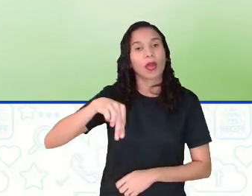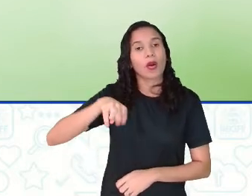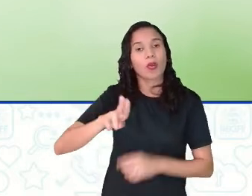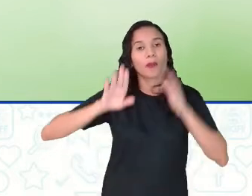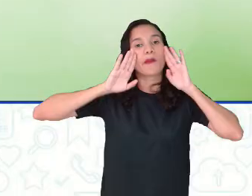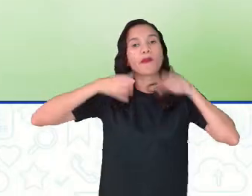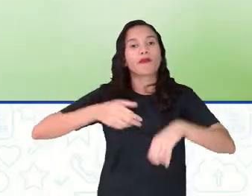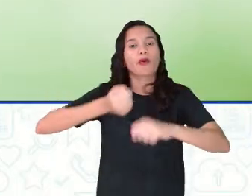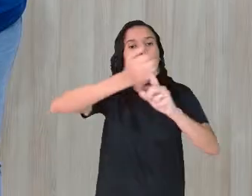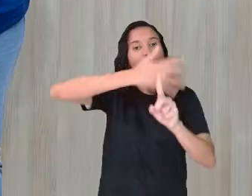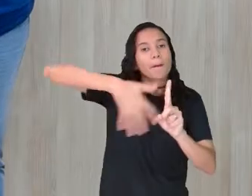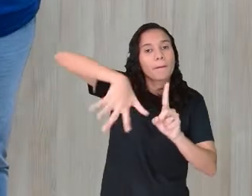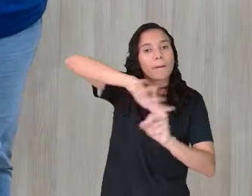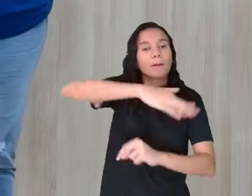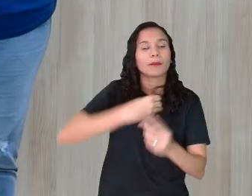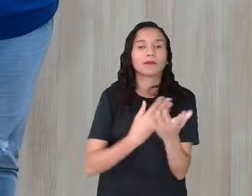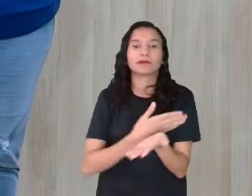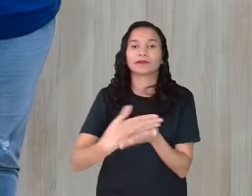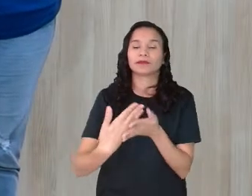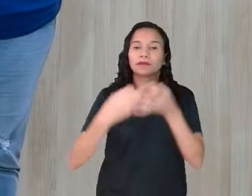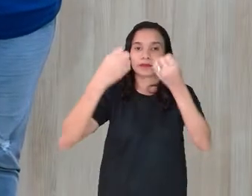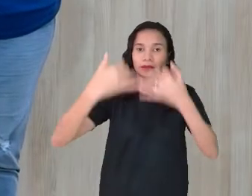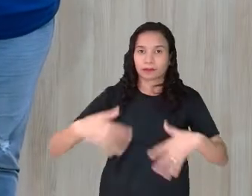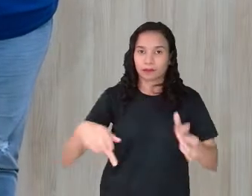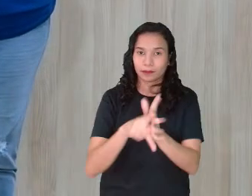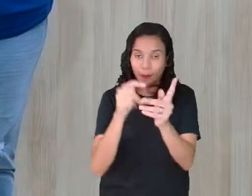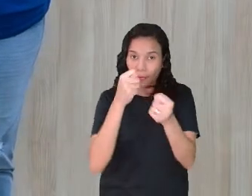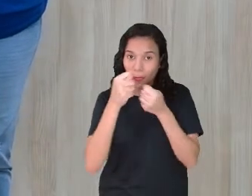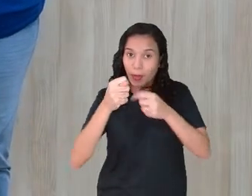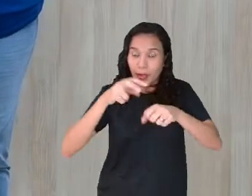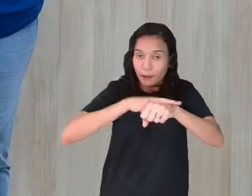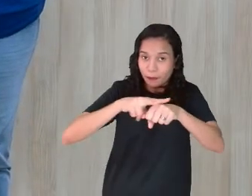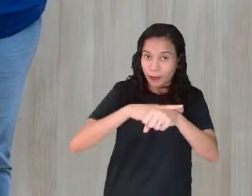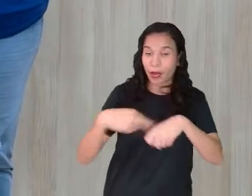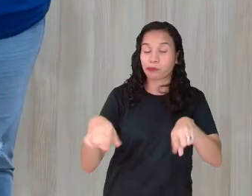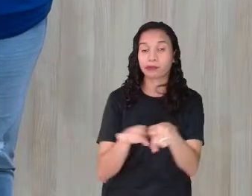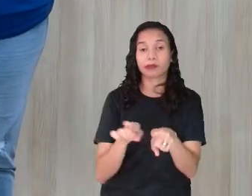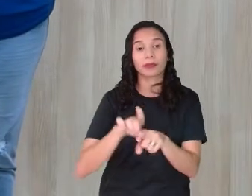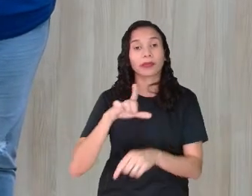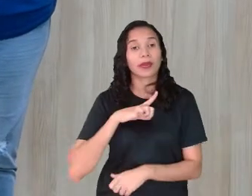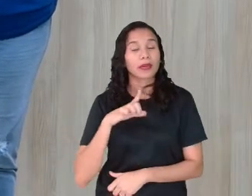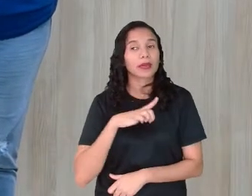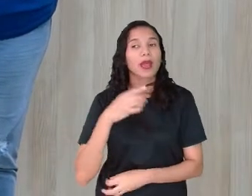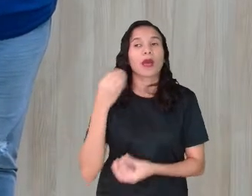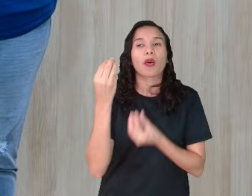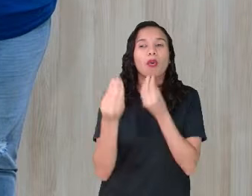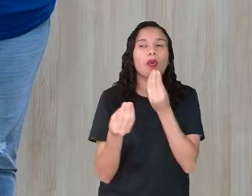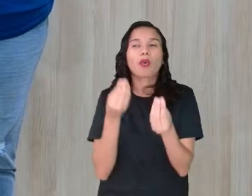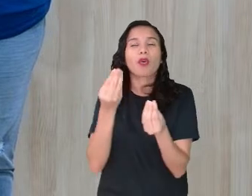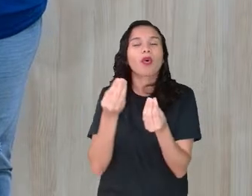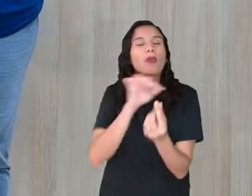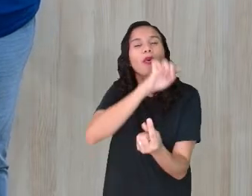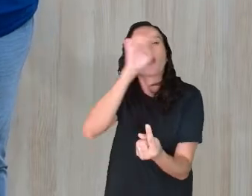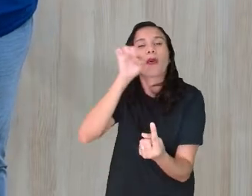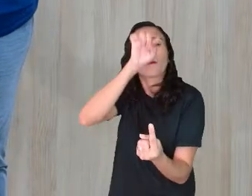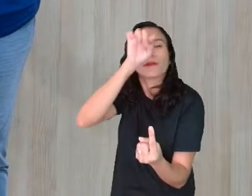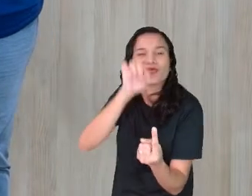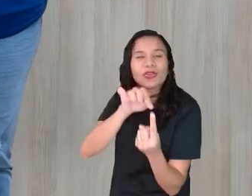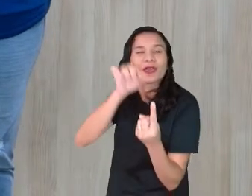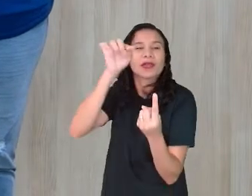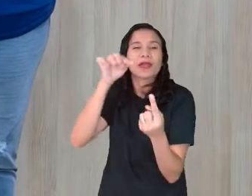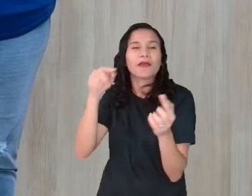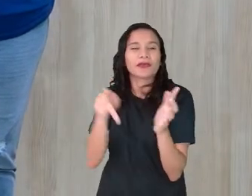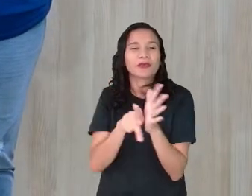foi que começou-se a falar na economia verde, tá? E aí, quais são os objetivos,